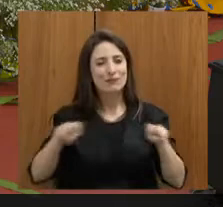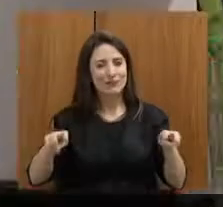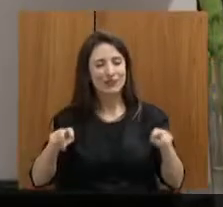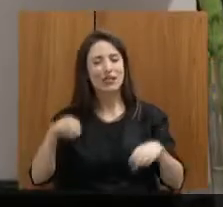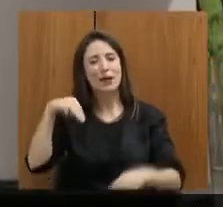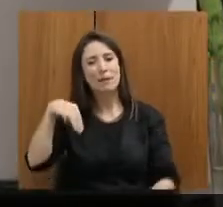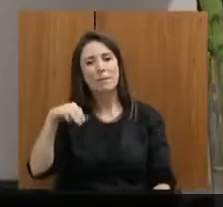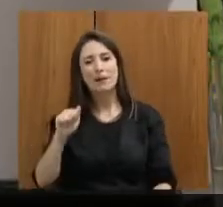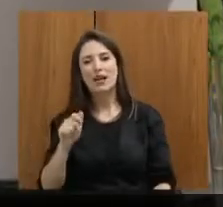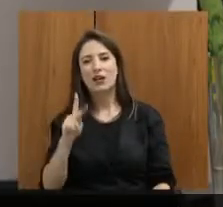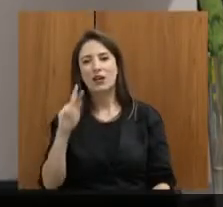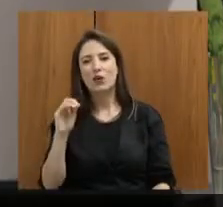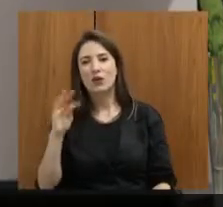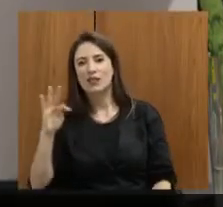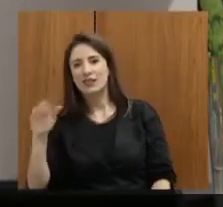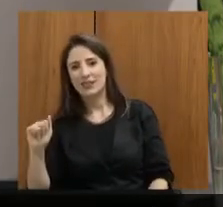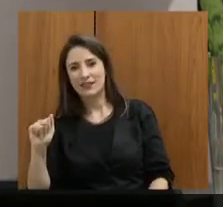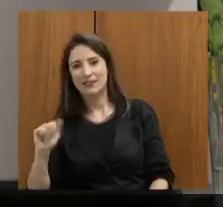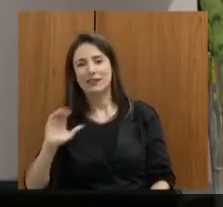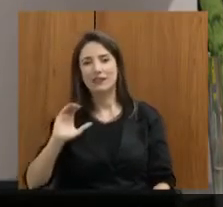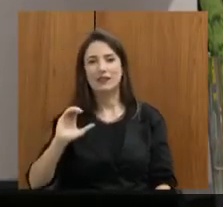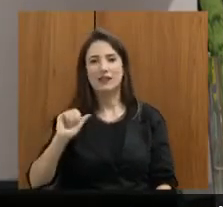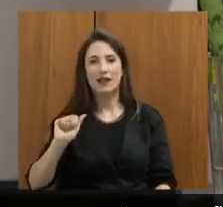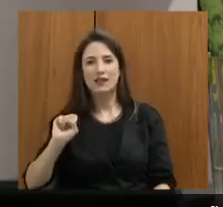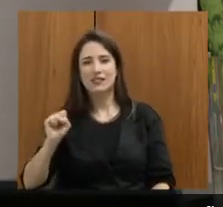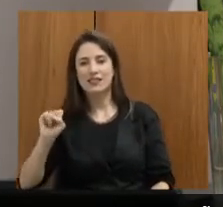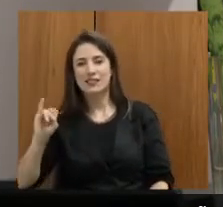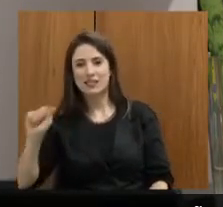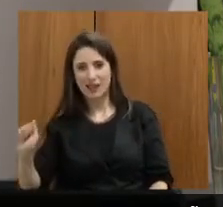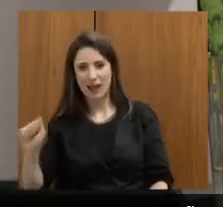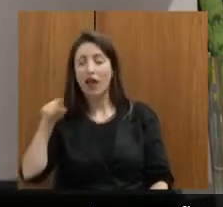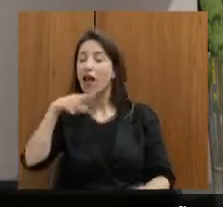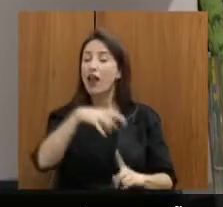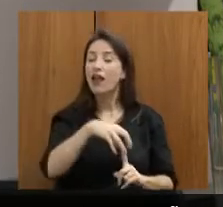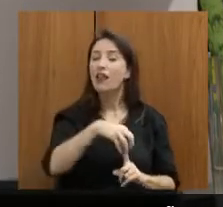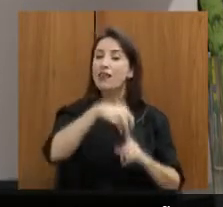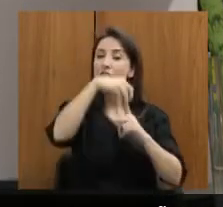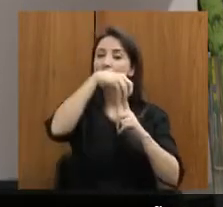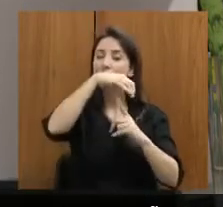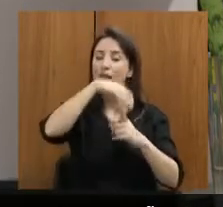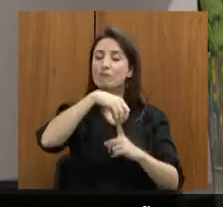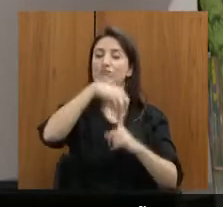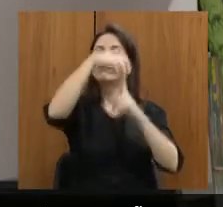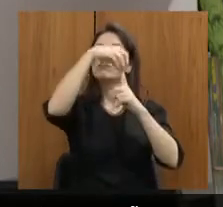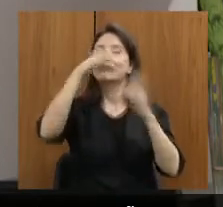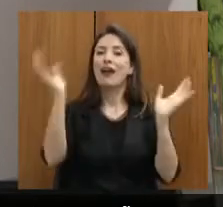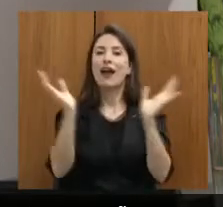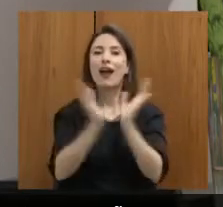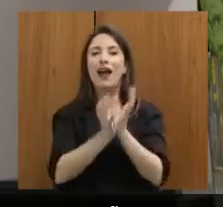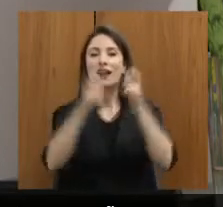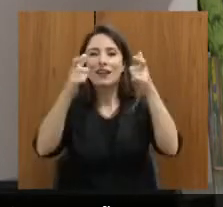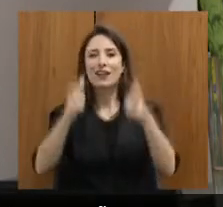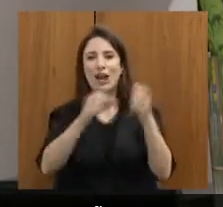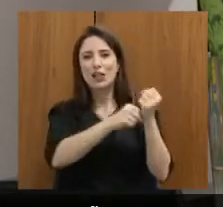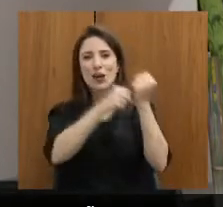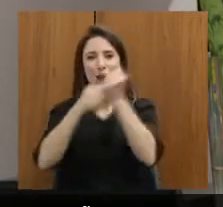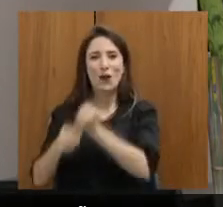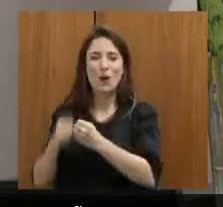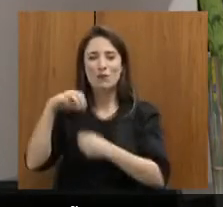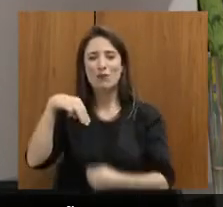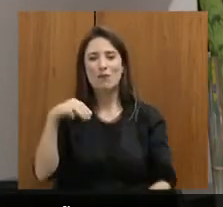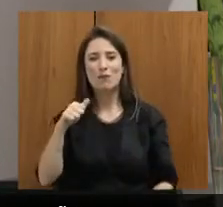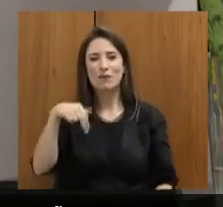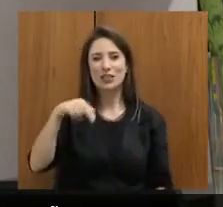Cássia Kindle Fire o líder comunitário do Quilombo Manso por favor uma cota